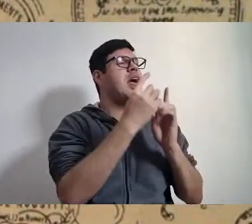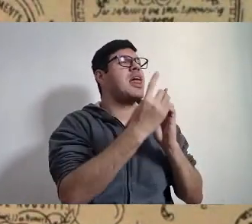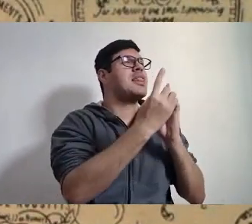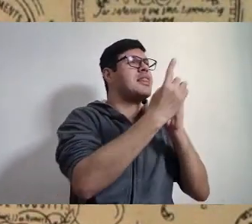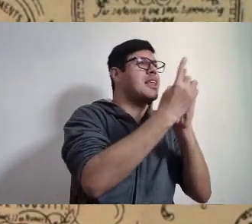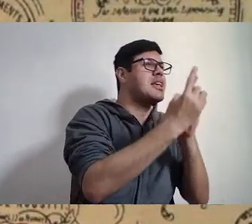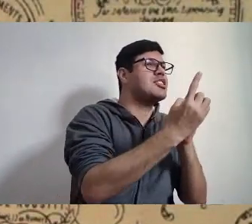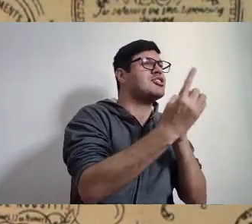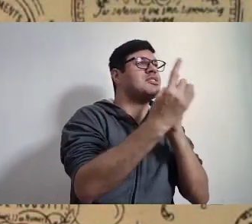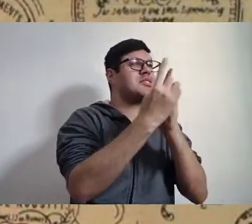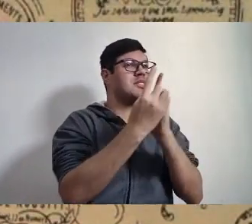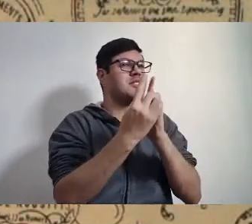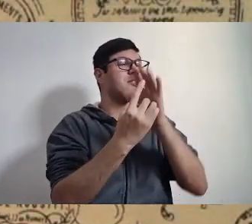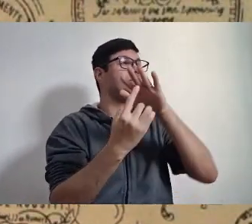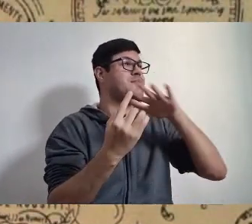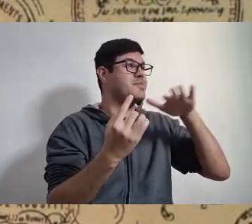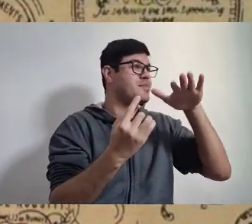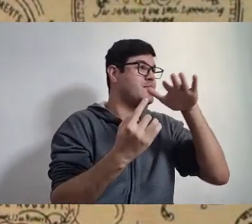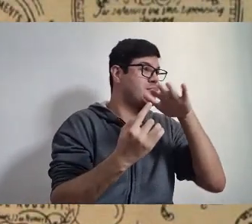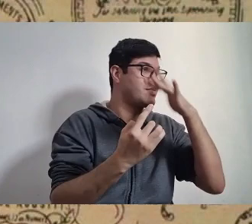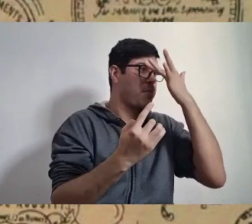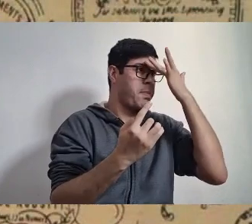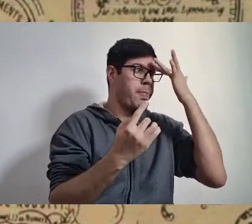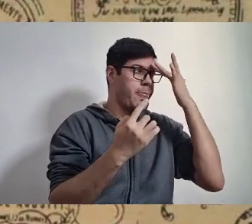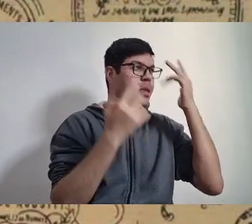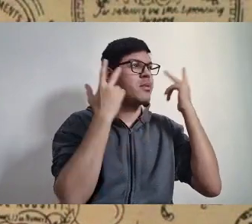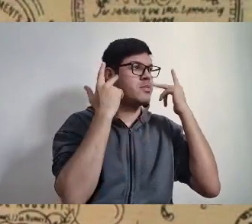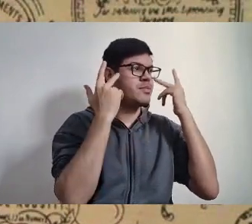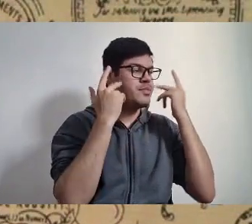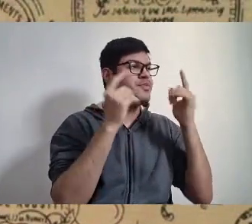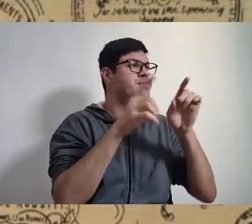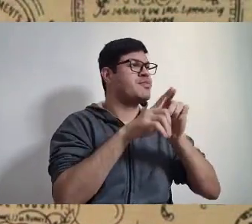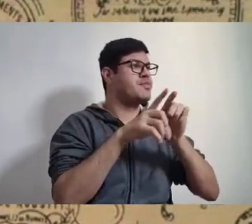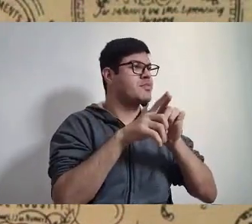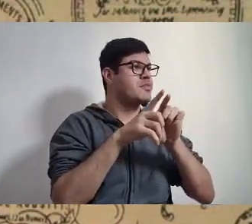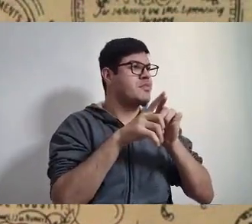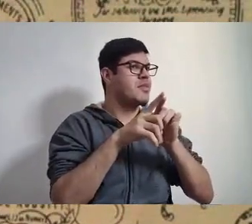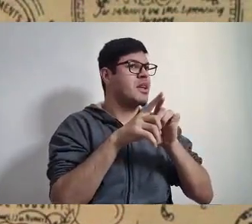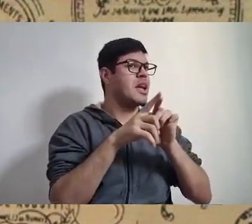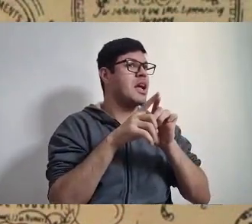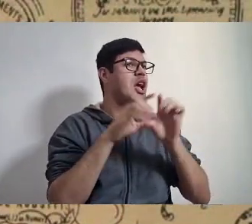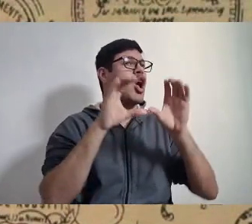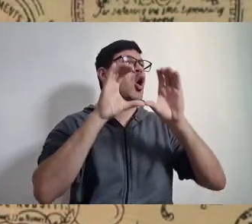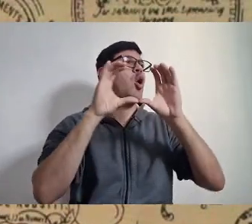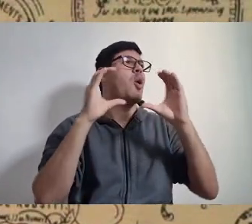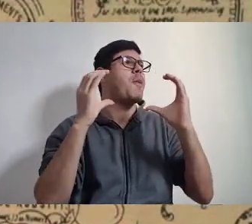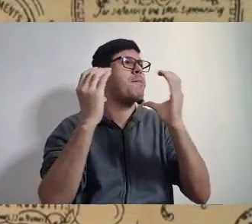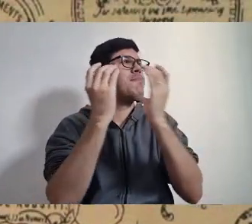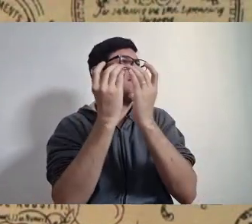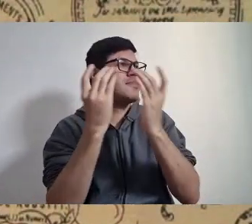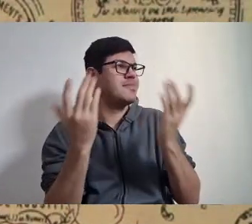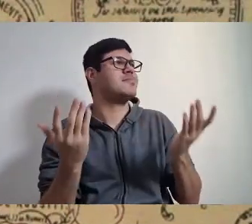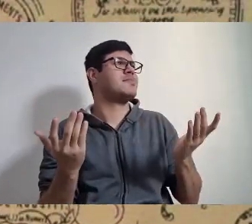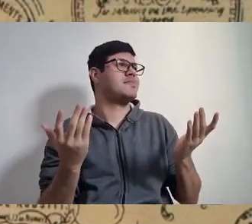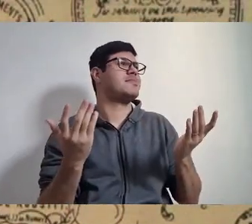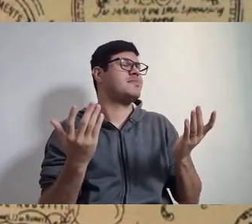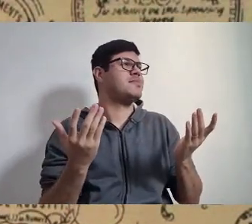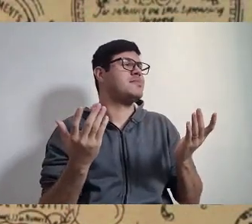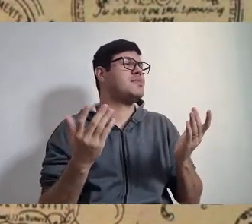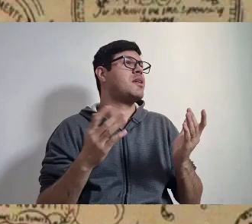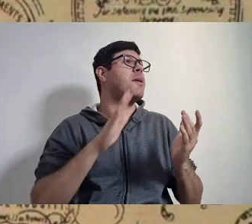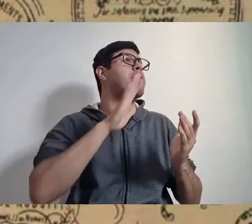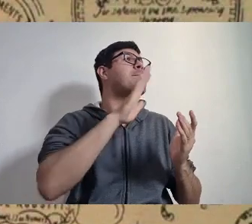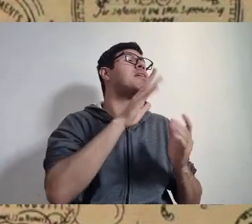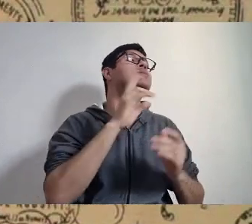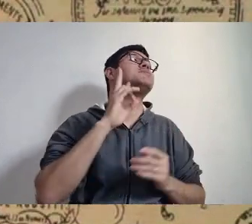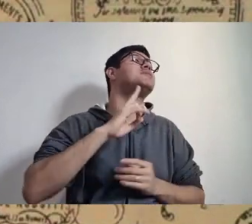desde o atendimento ao público até essa parte aí, né, por exemplo, de uma comissão. Então, ela é bem burocrática também. Então, o vereador,